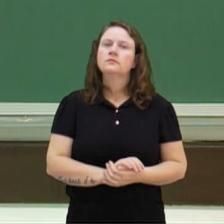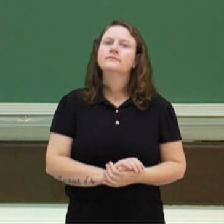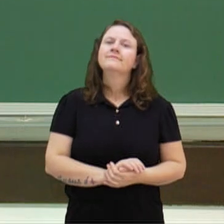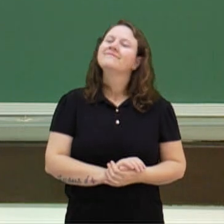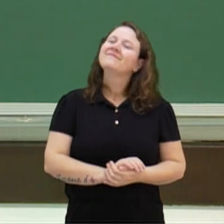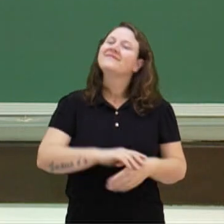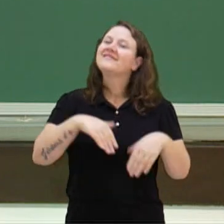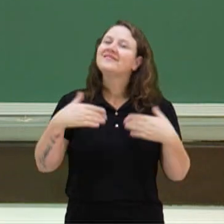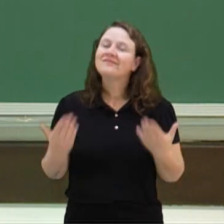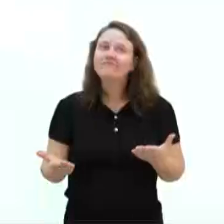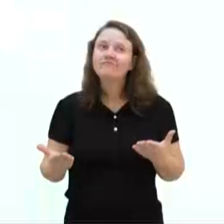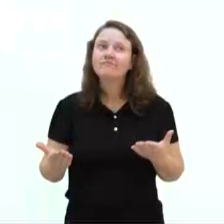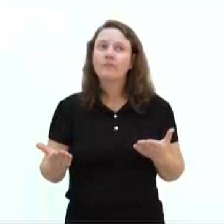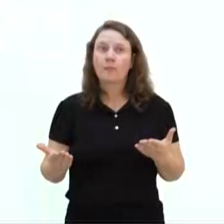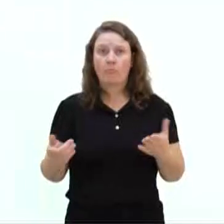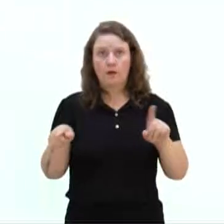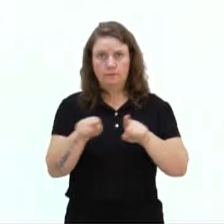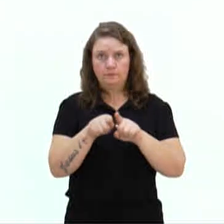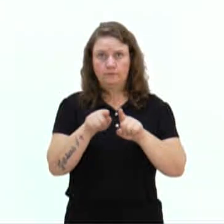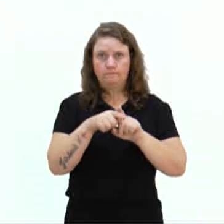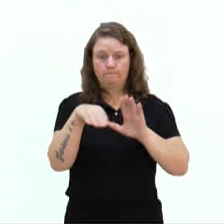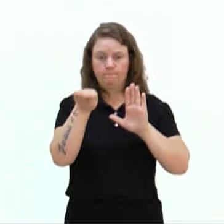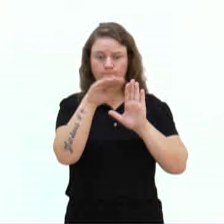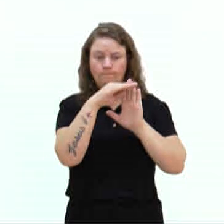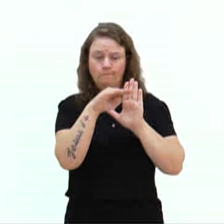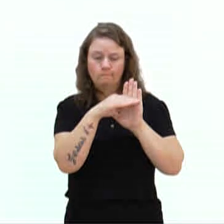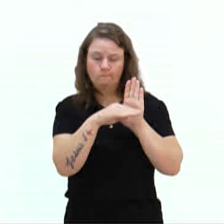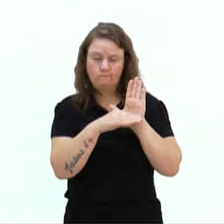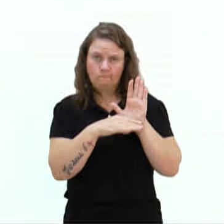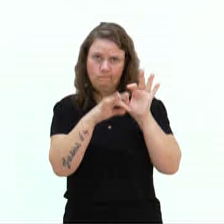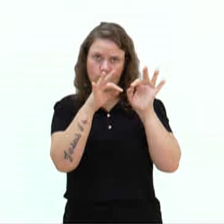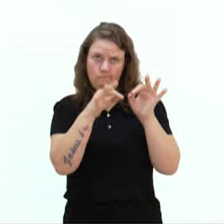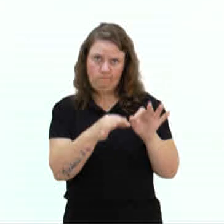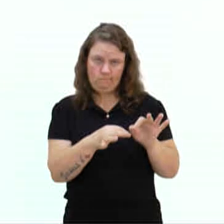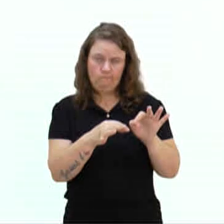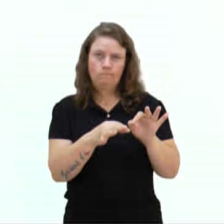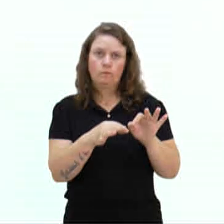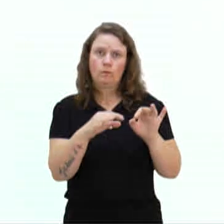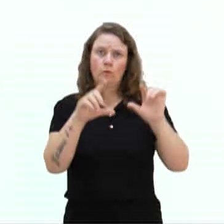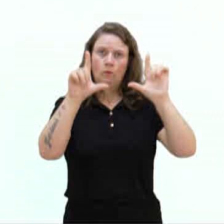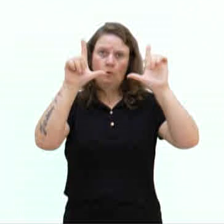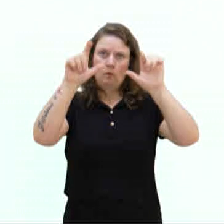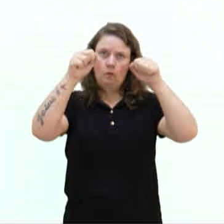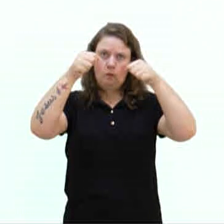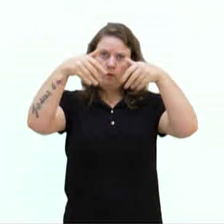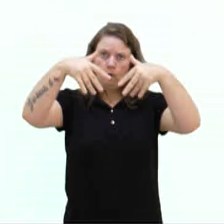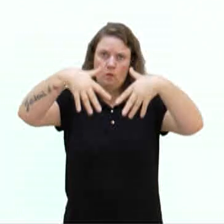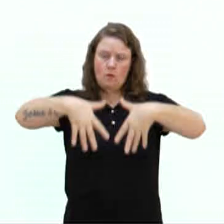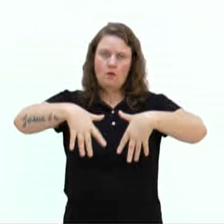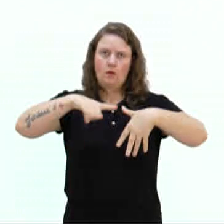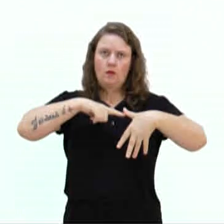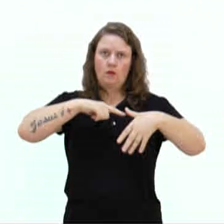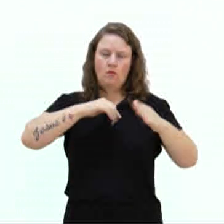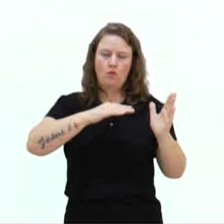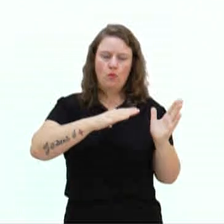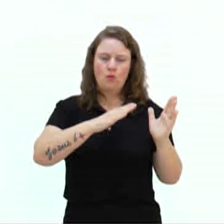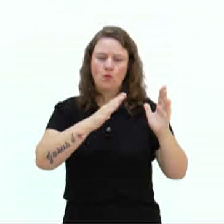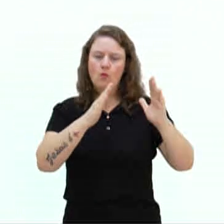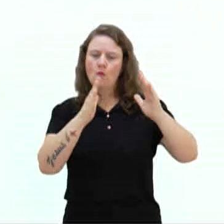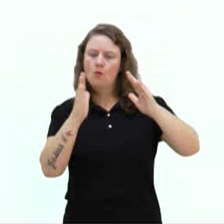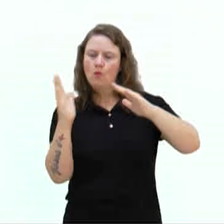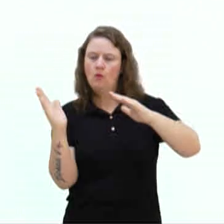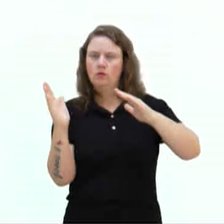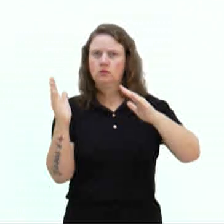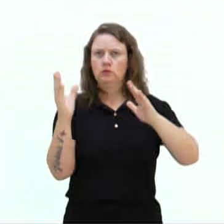E aí, a estrutura hierárquica, nós já comentamos, então, no mapa conceitual. Eu tenho uma ordem entre os fatores, entre